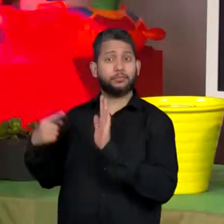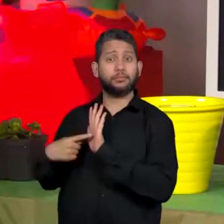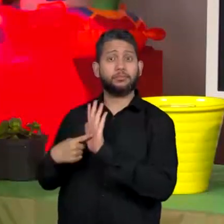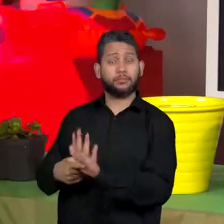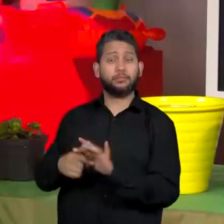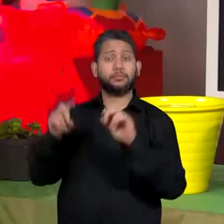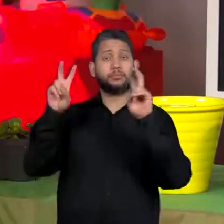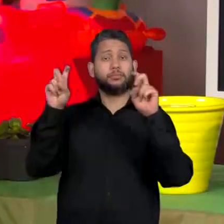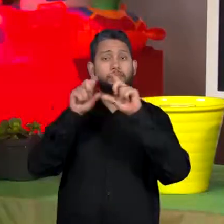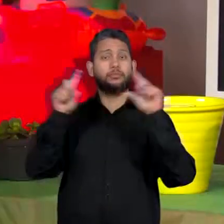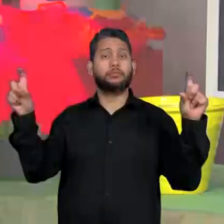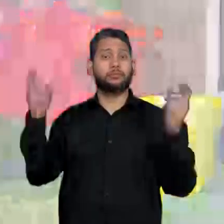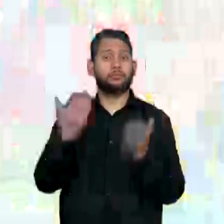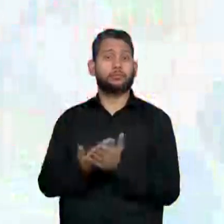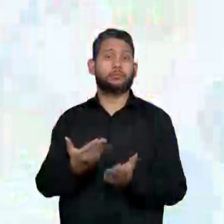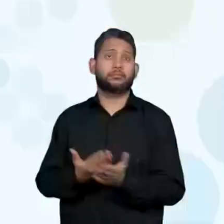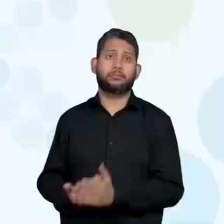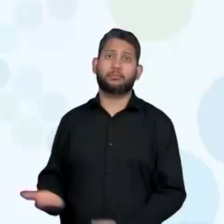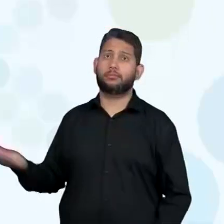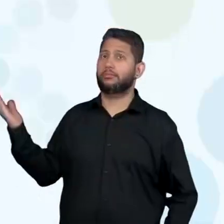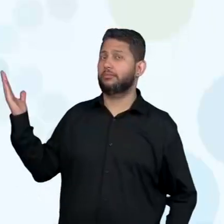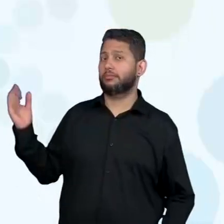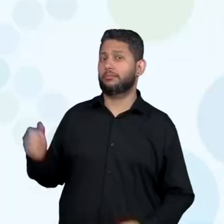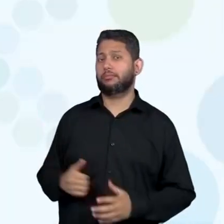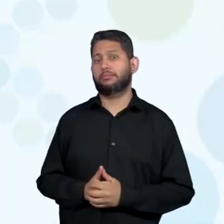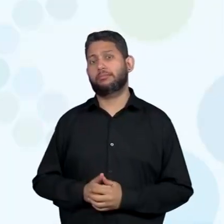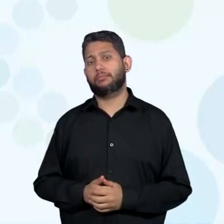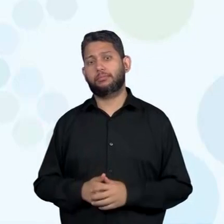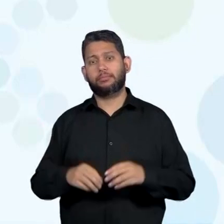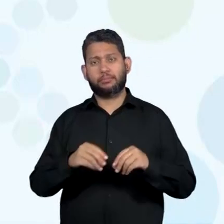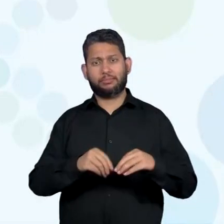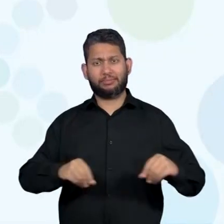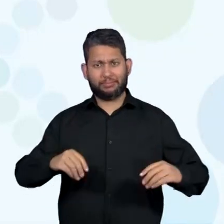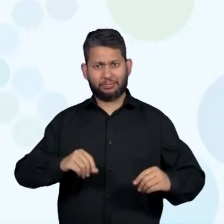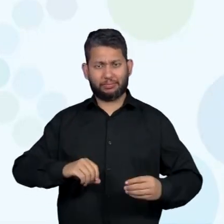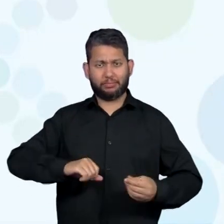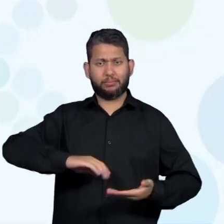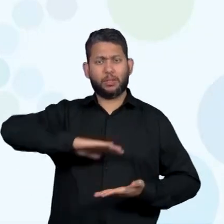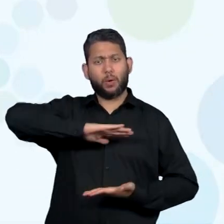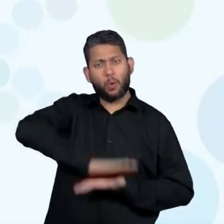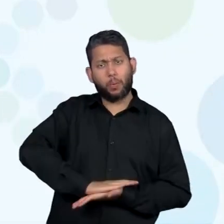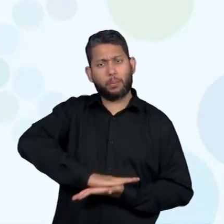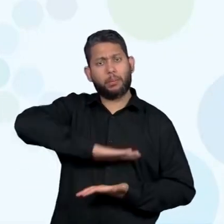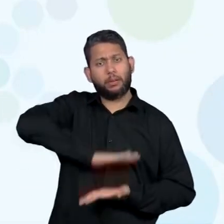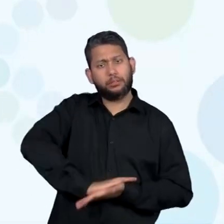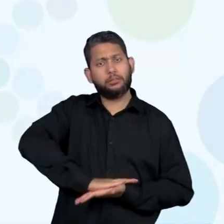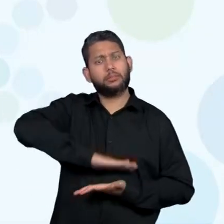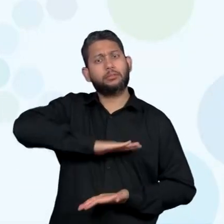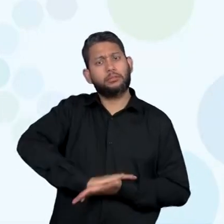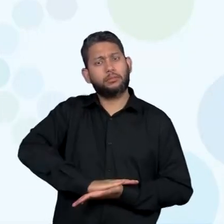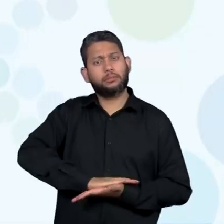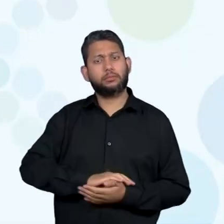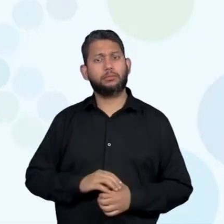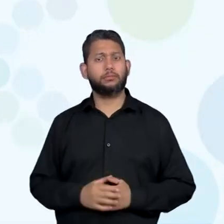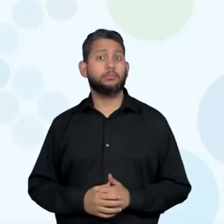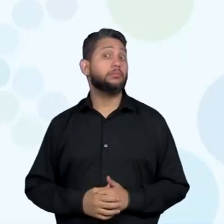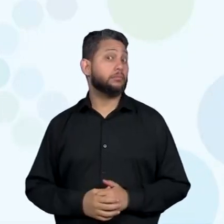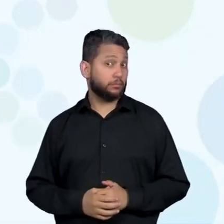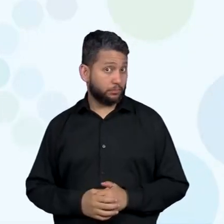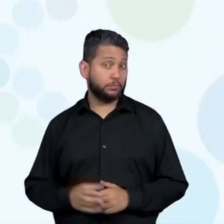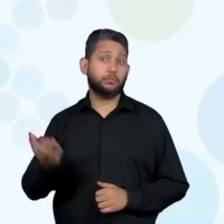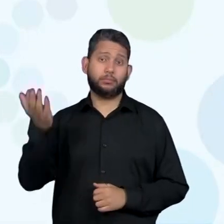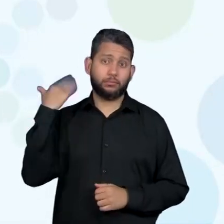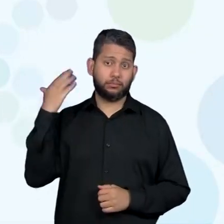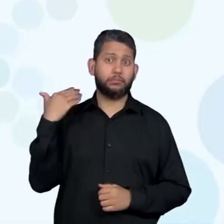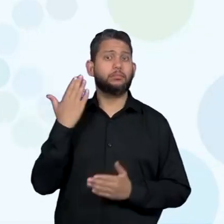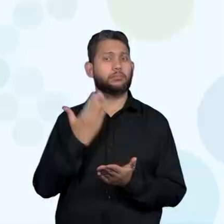o título da nossa aula. Olha só, compactação do solo. Já estudamos um pouquinho